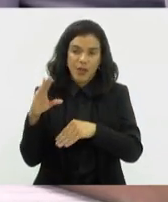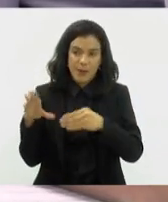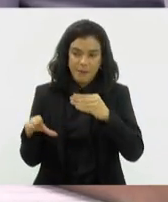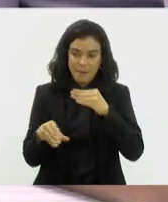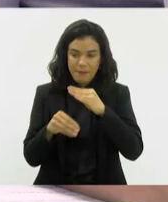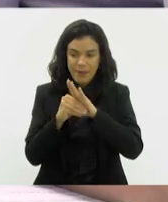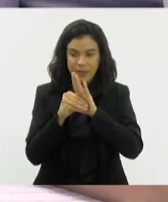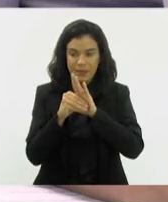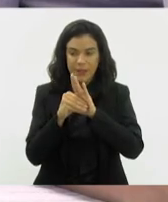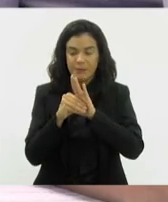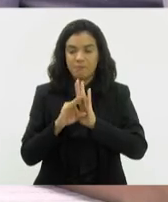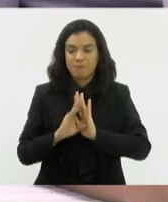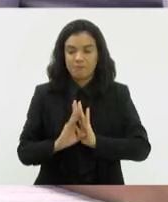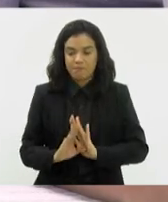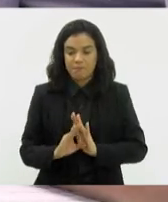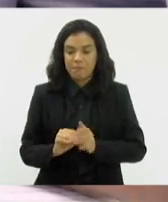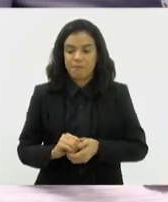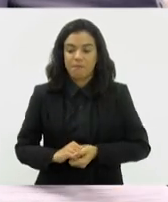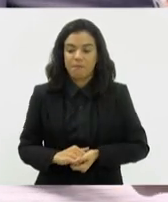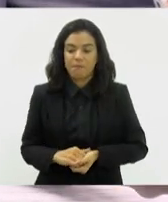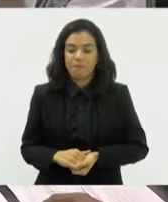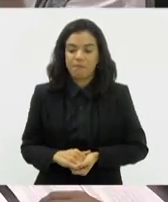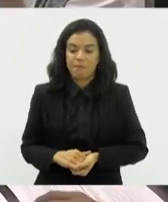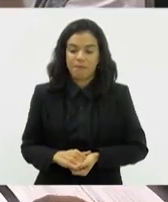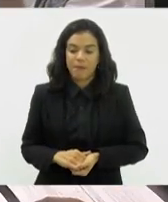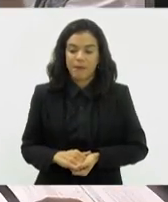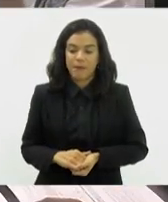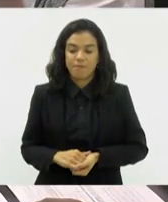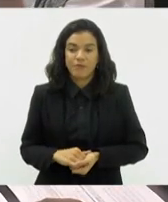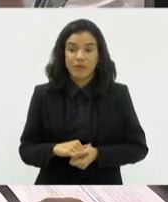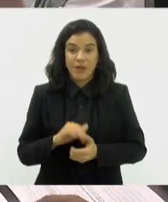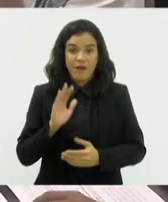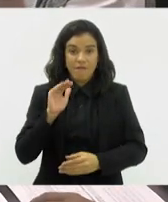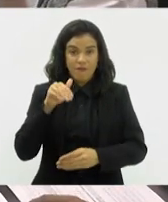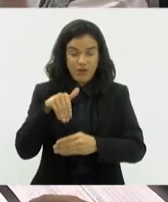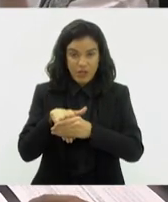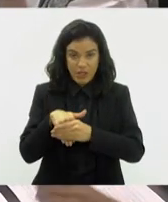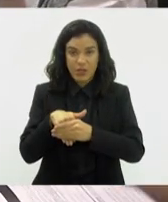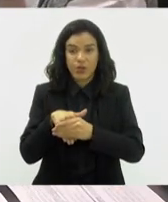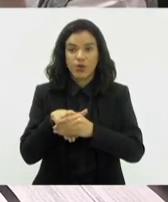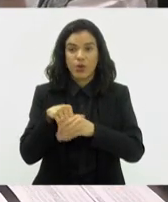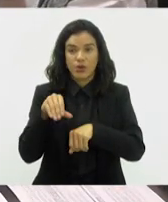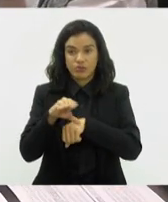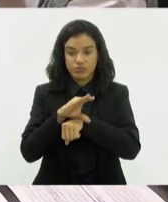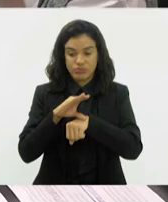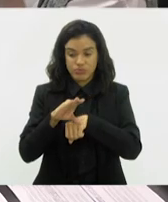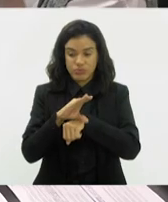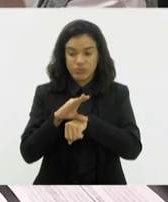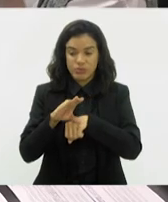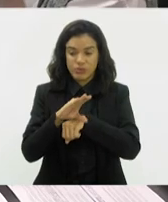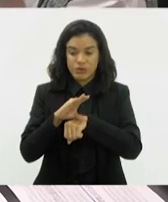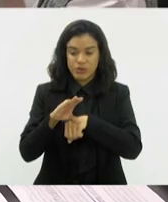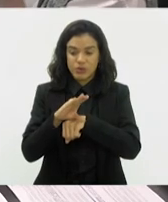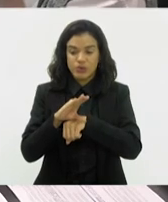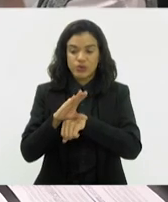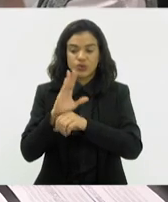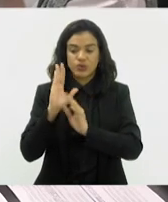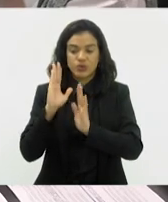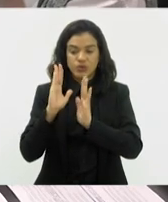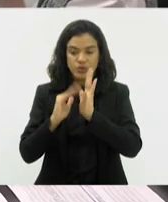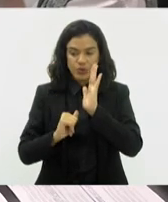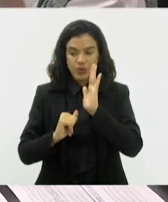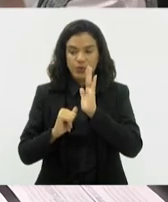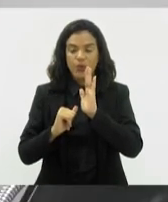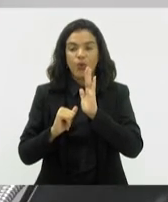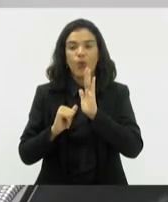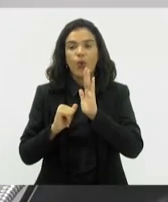só aceitando a 3. O senhor está votando constitucionalidade com uma emenda suprimindo o